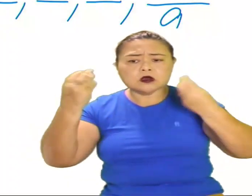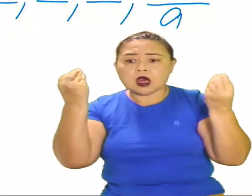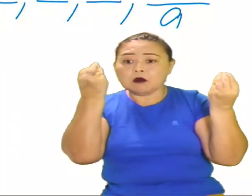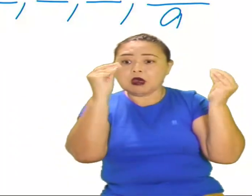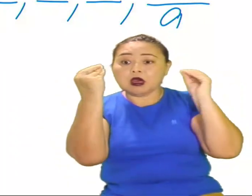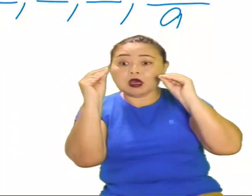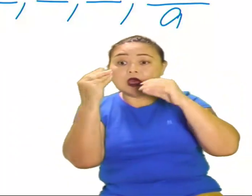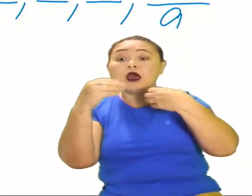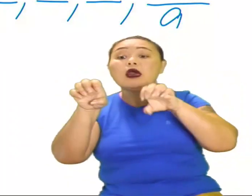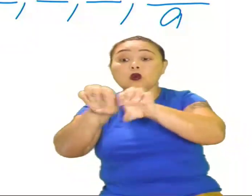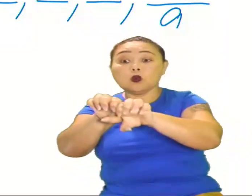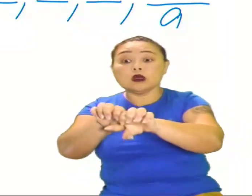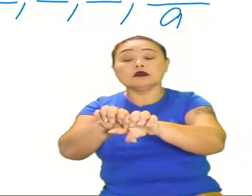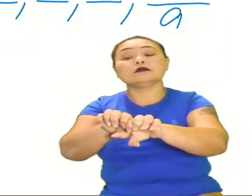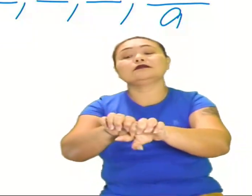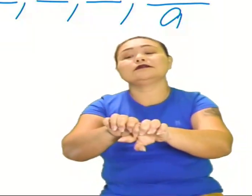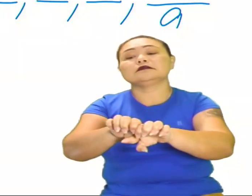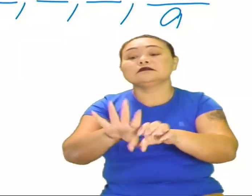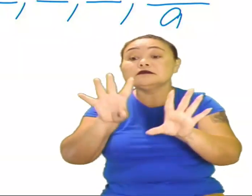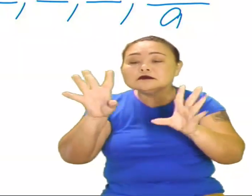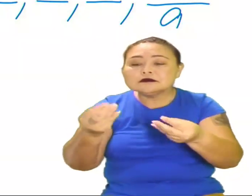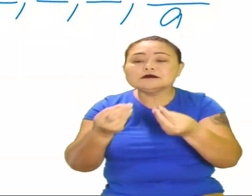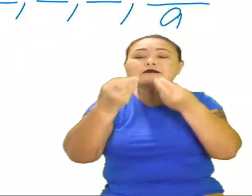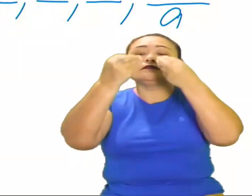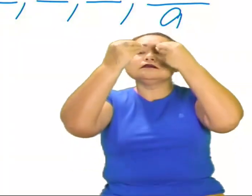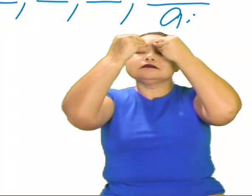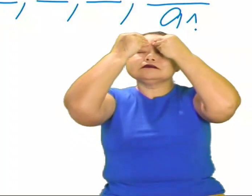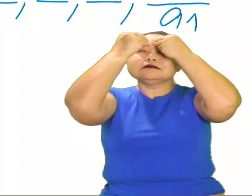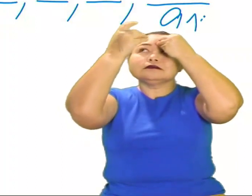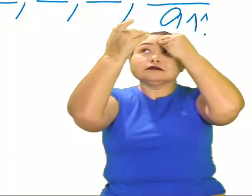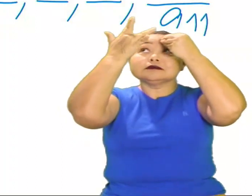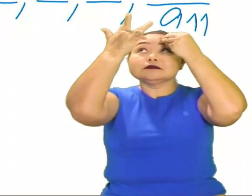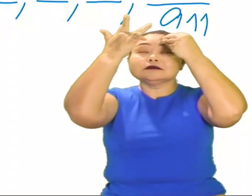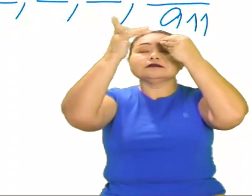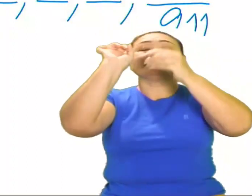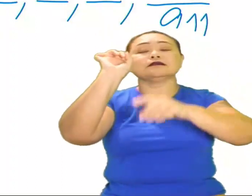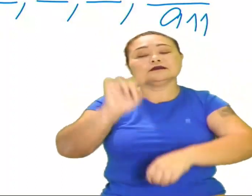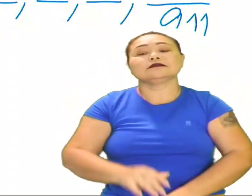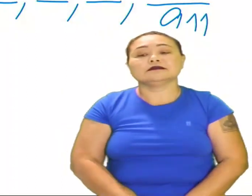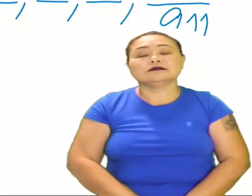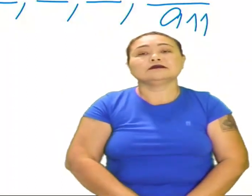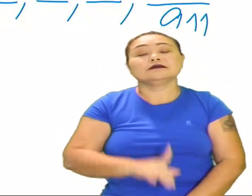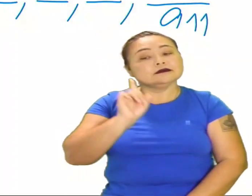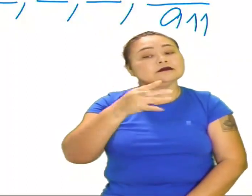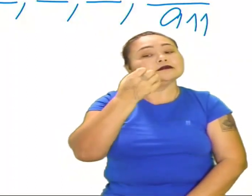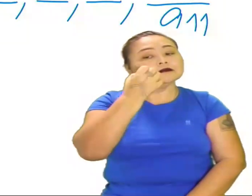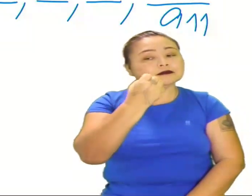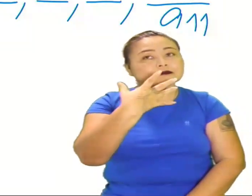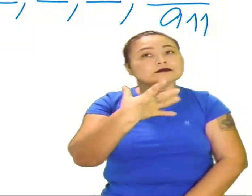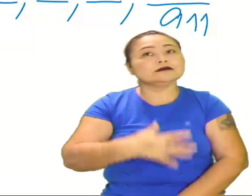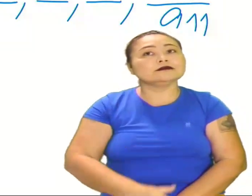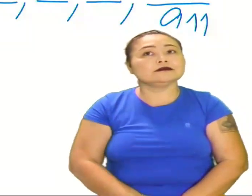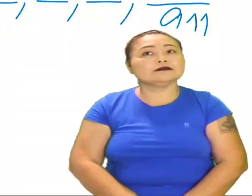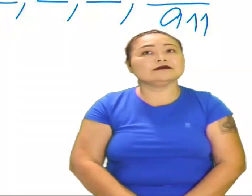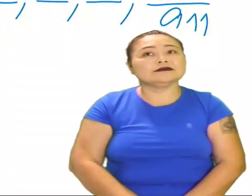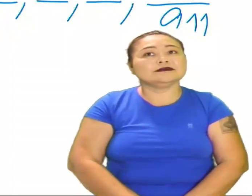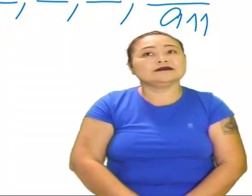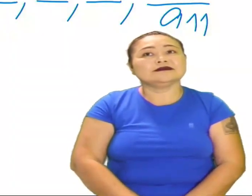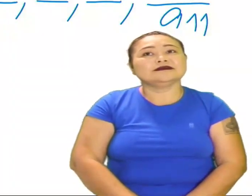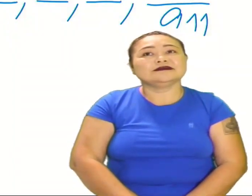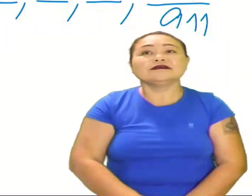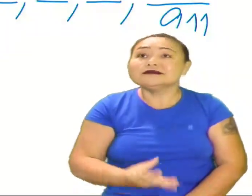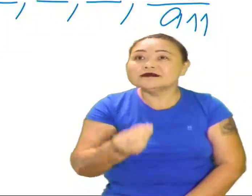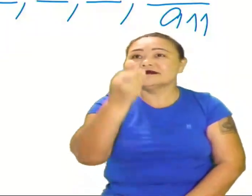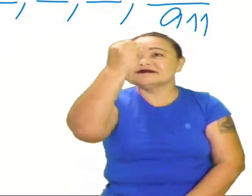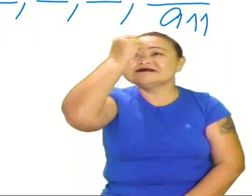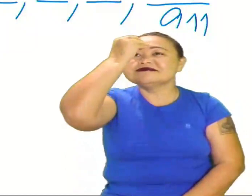essa equação? É bom para memorizar, para deixar ela guardadinha aí dentro da cachola. Isso, é bom para a gente poder